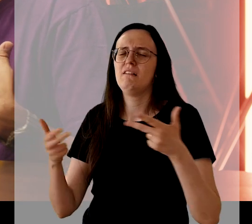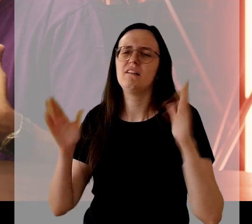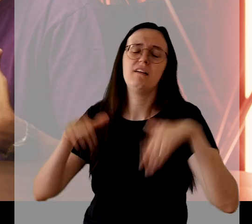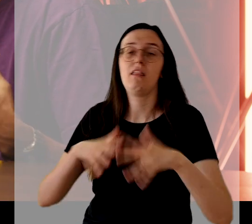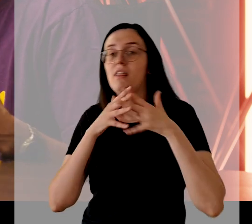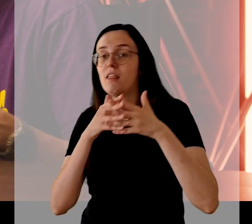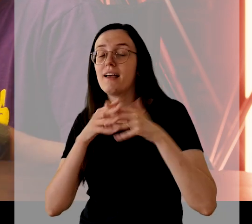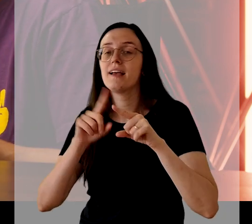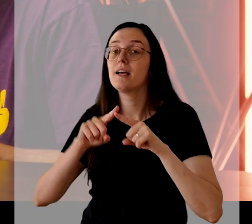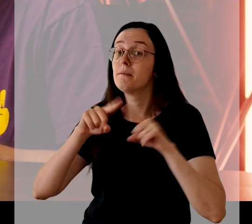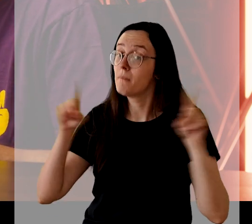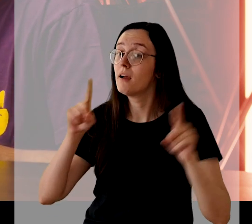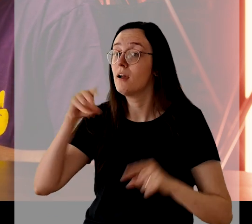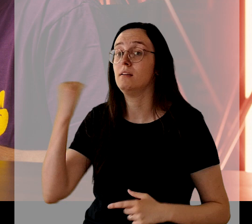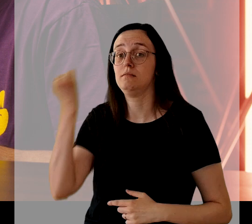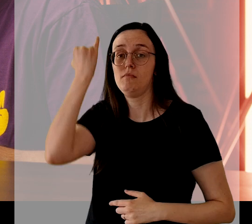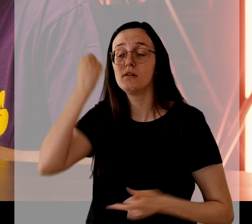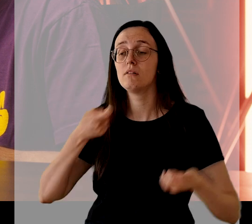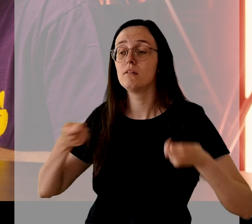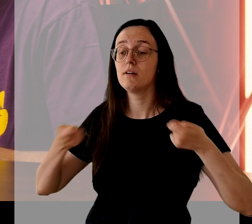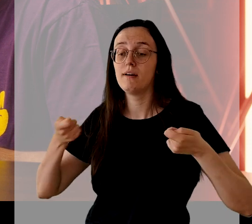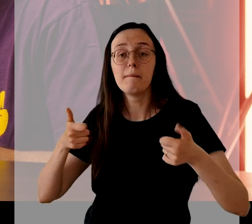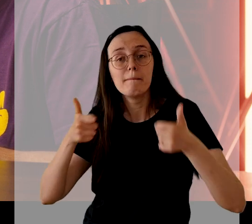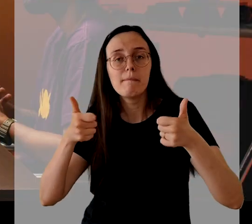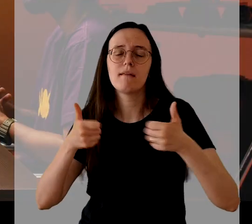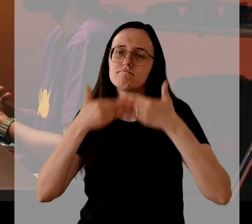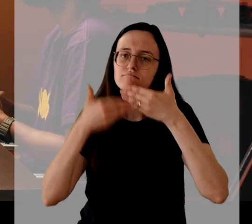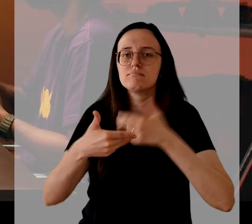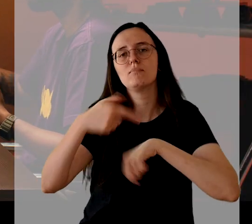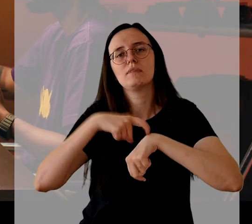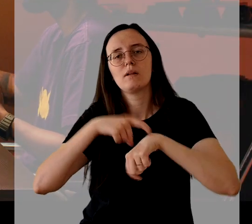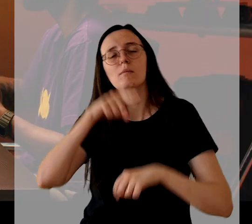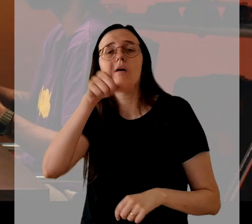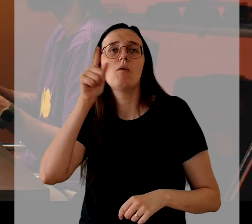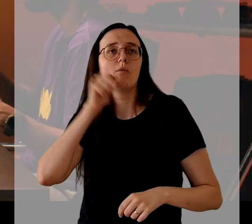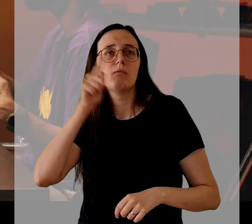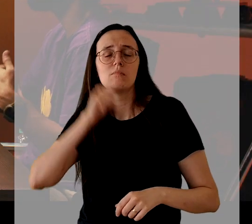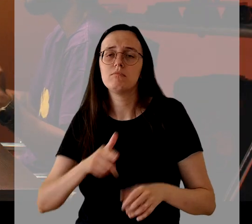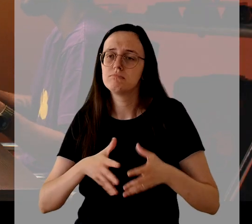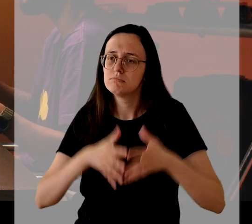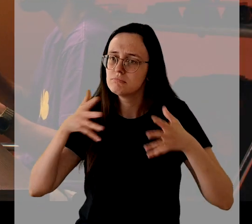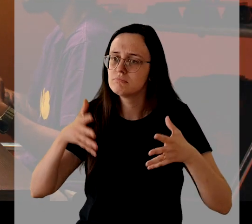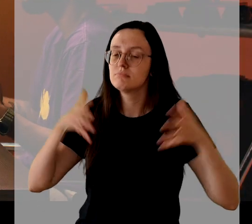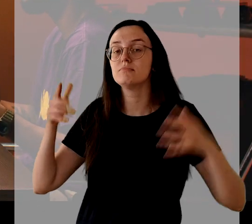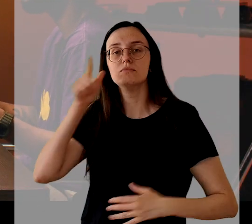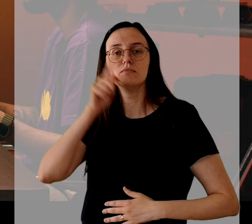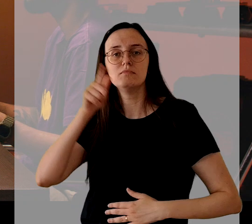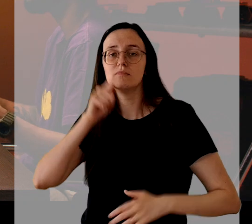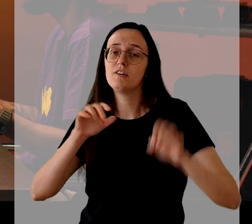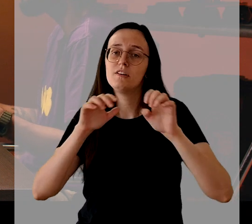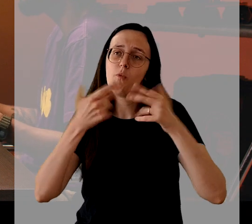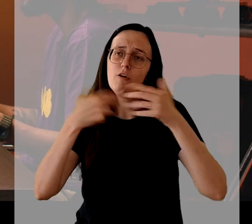fica tudo meio solto, confuso, mas isso é muito importante para uma gestão a longo prazo para você conseguir ir crescendo